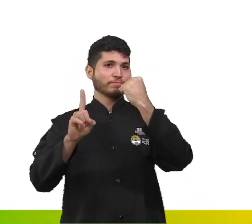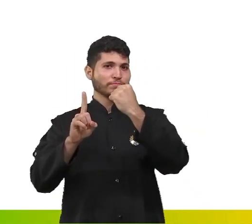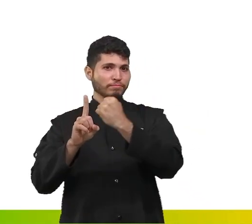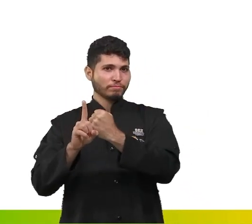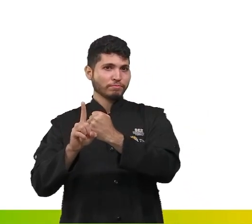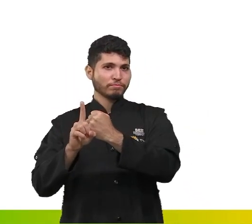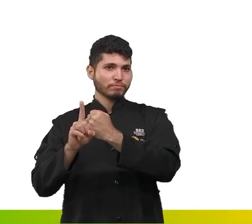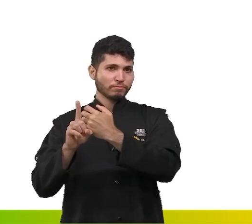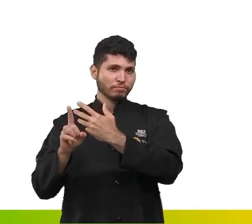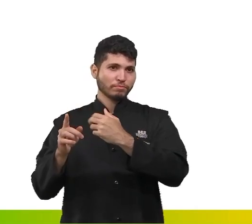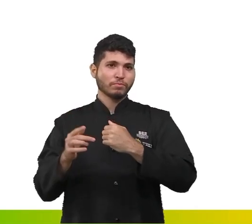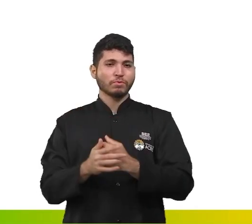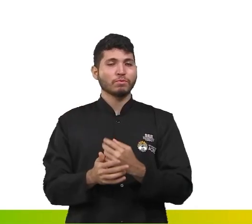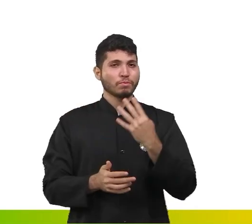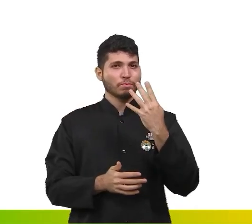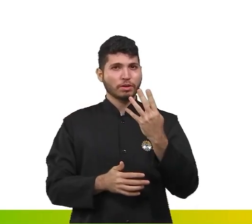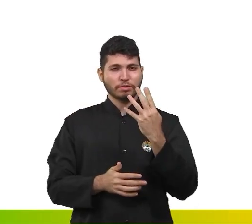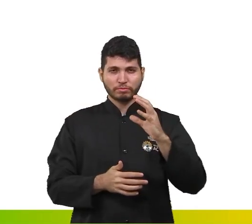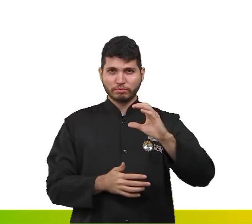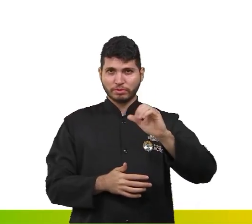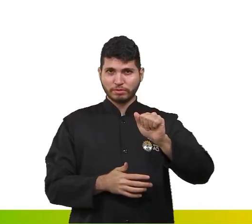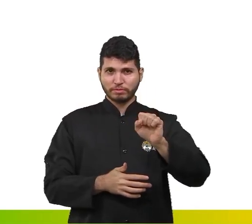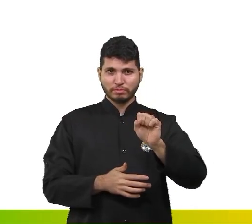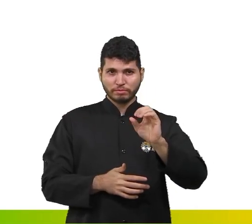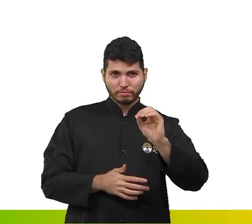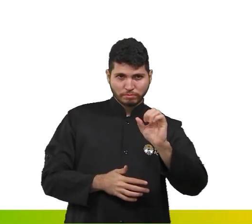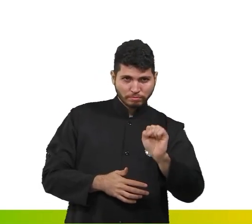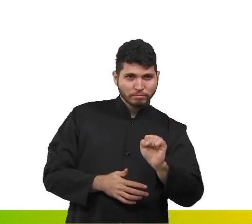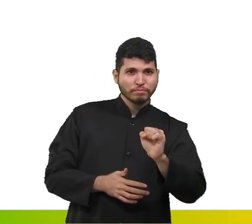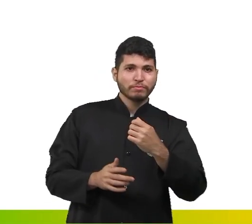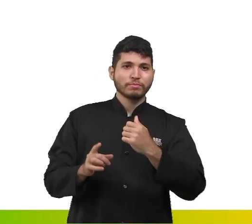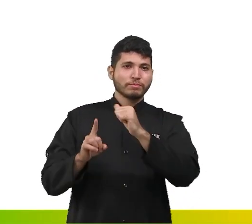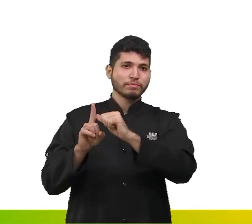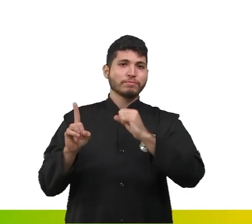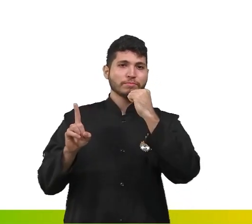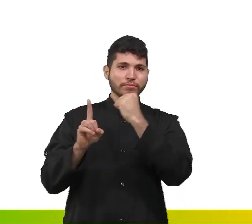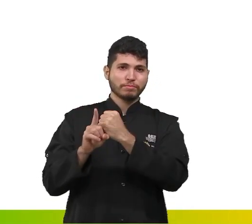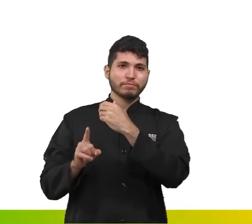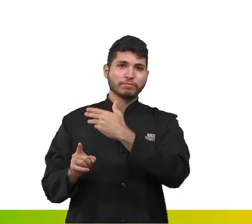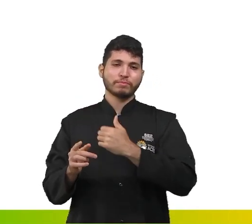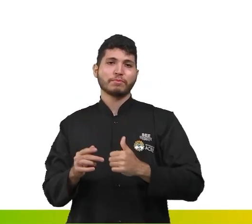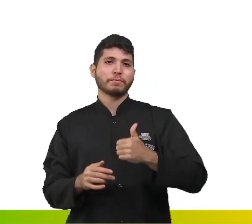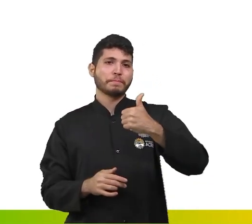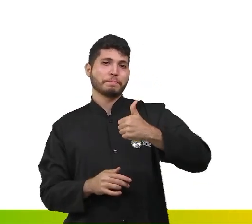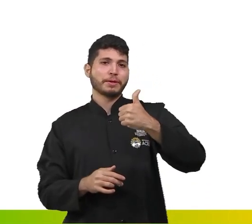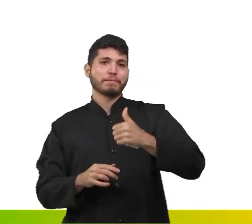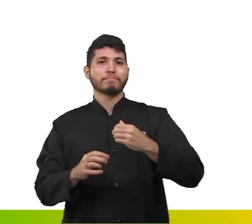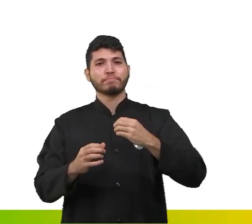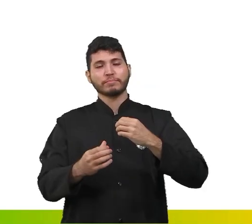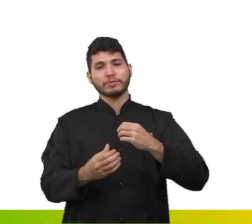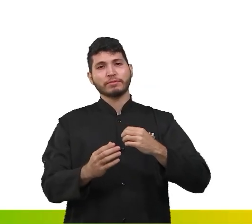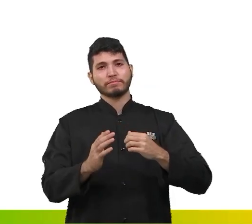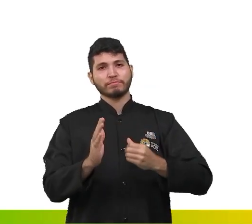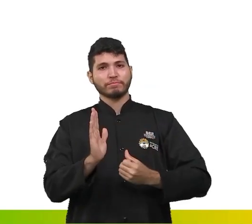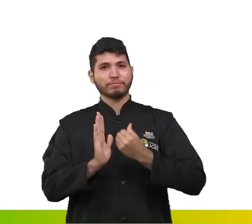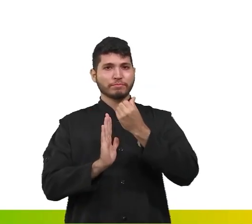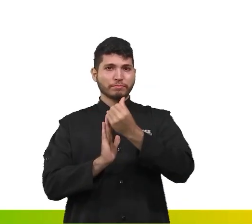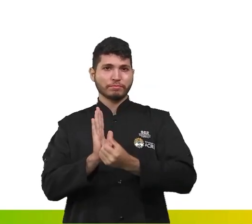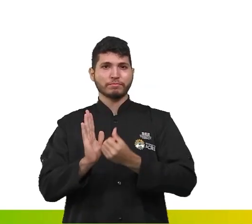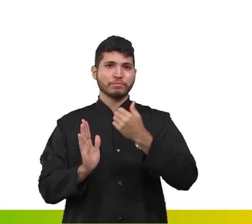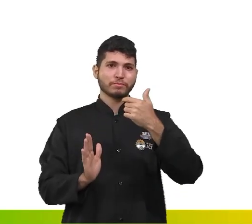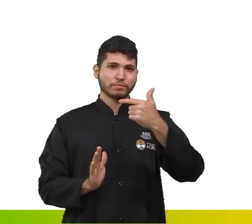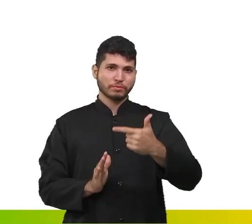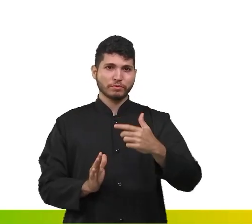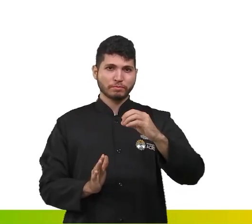desse ano, gente. E aí eu trouxe um dado, aqui o último dado que eu trouxe com relação ao Acre, eu trouxe o nome das